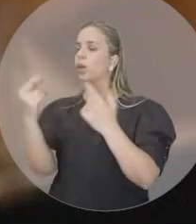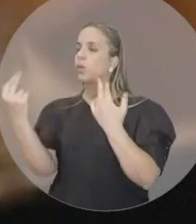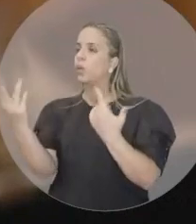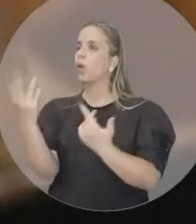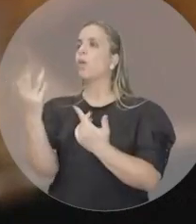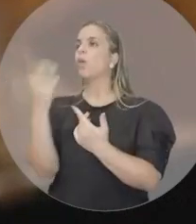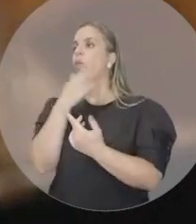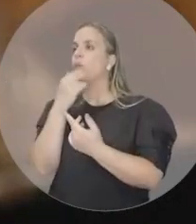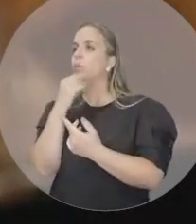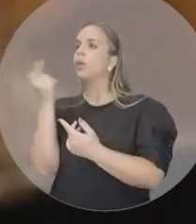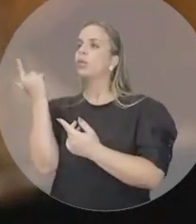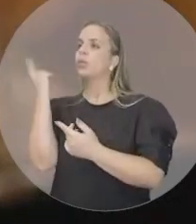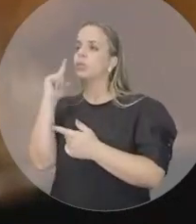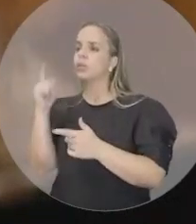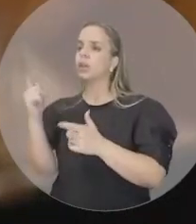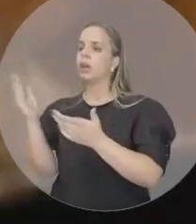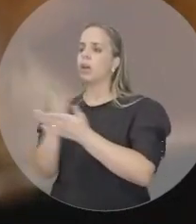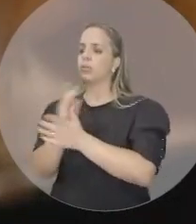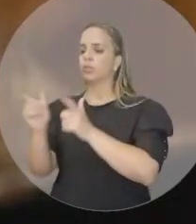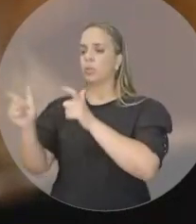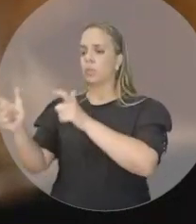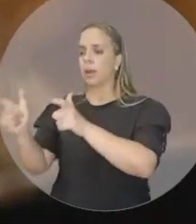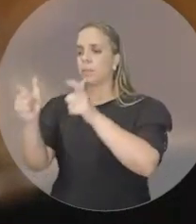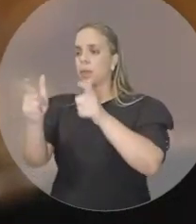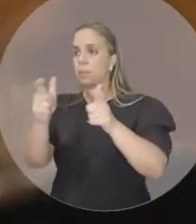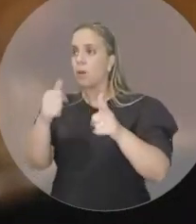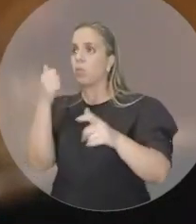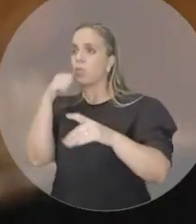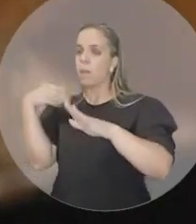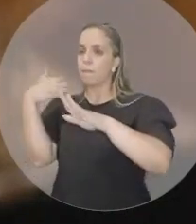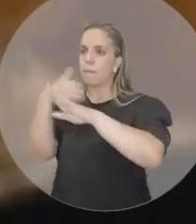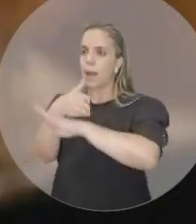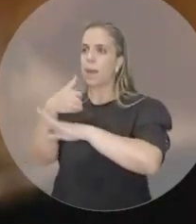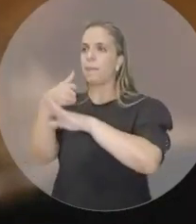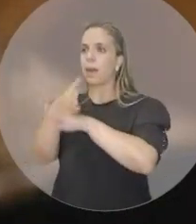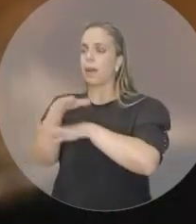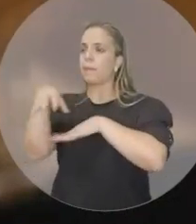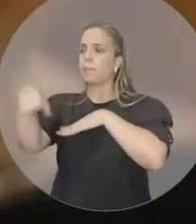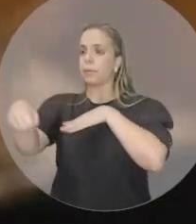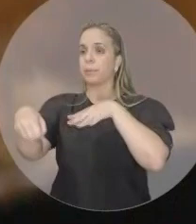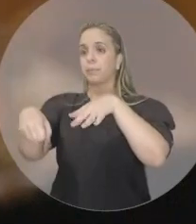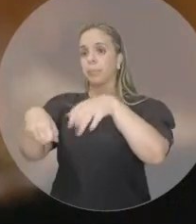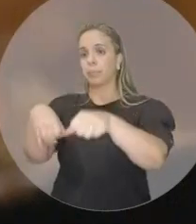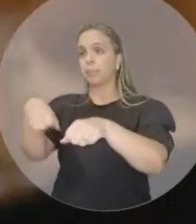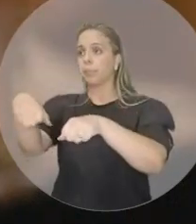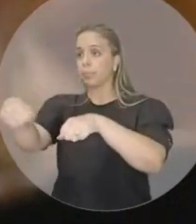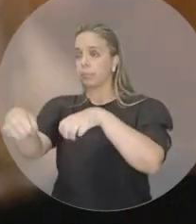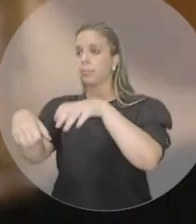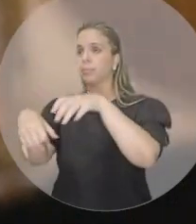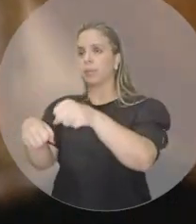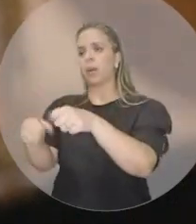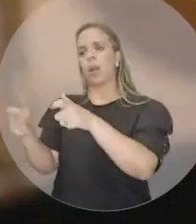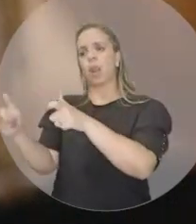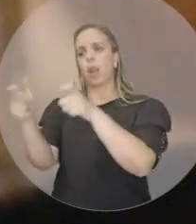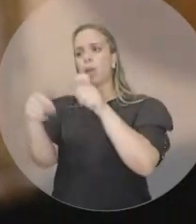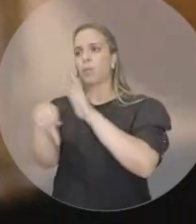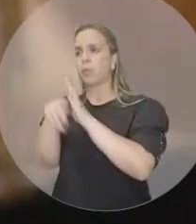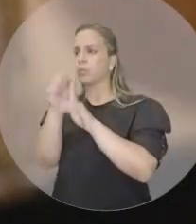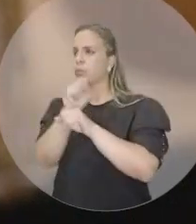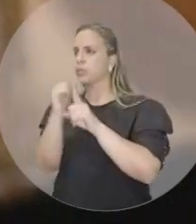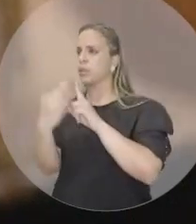a ocupar o espaço público, a ocupar também as várias esferas